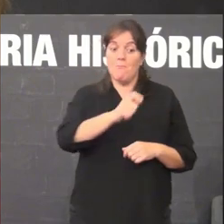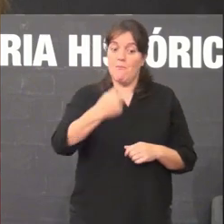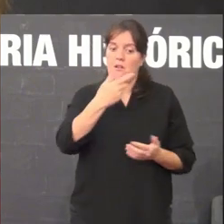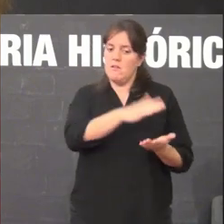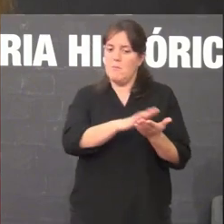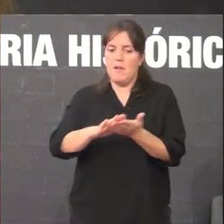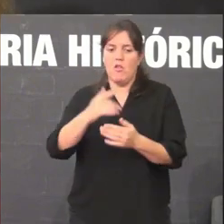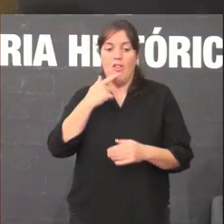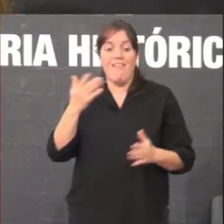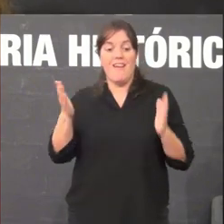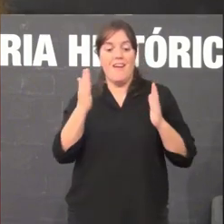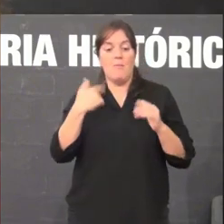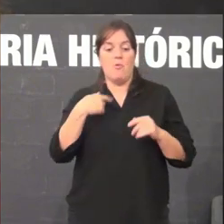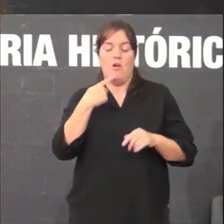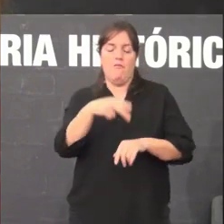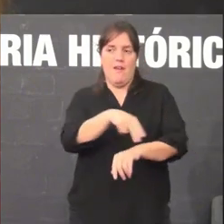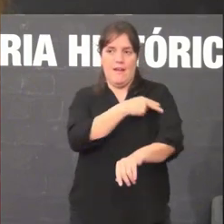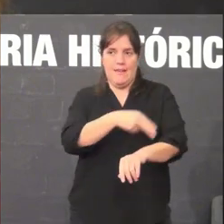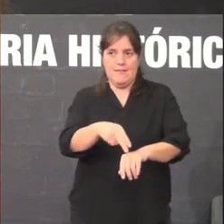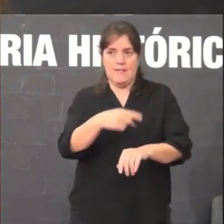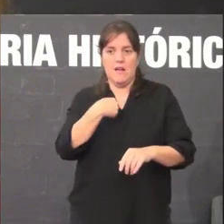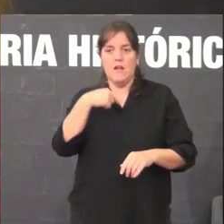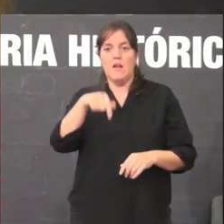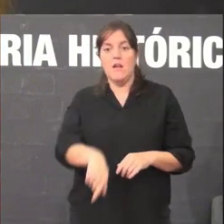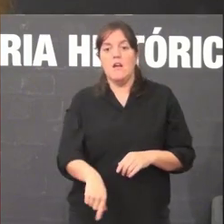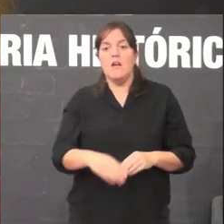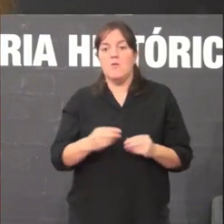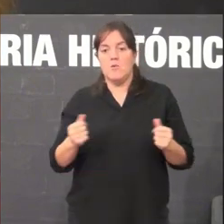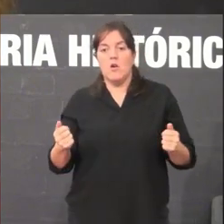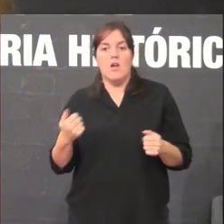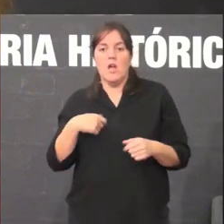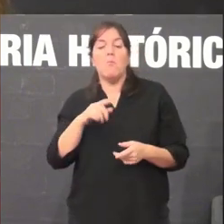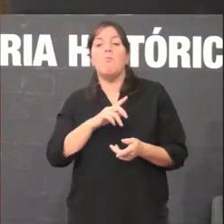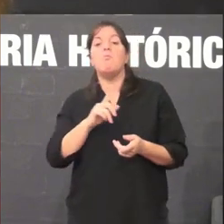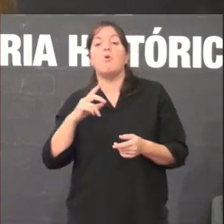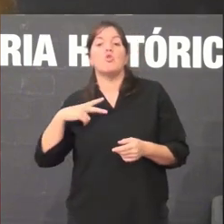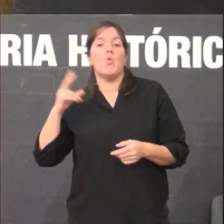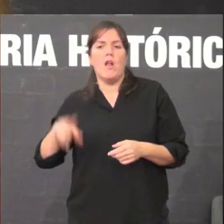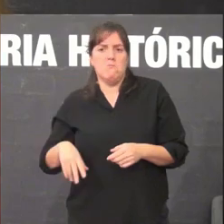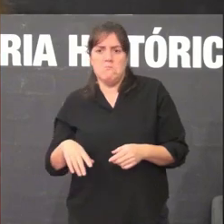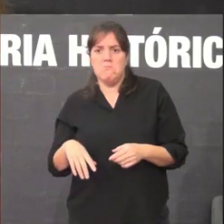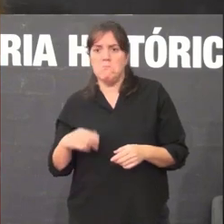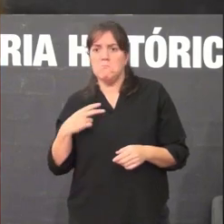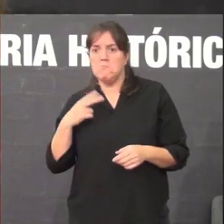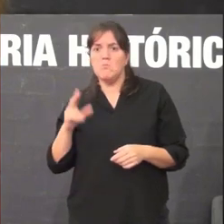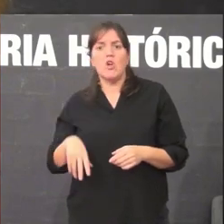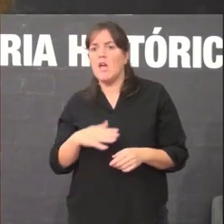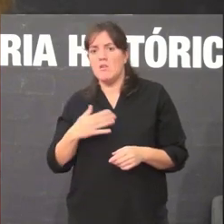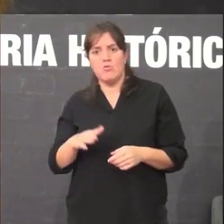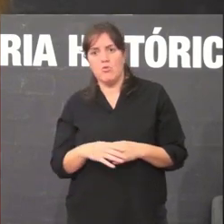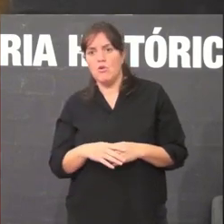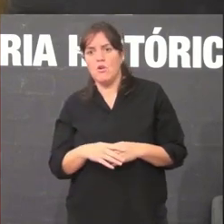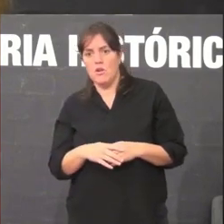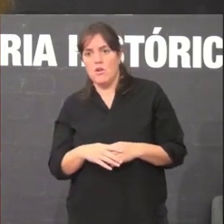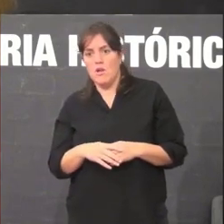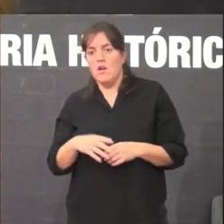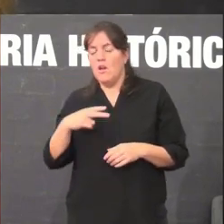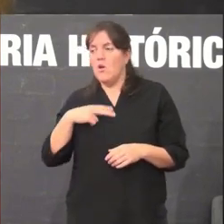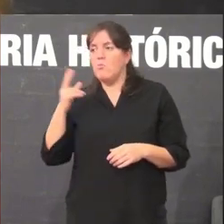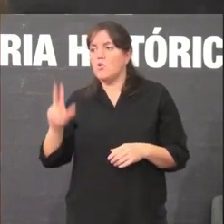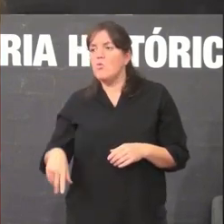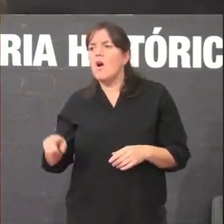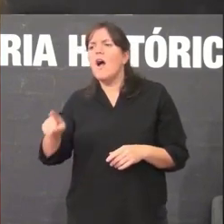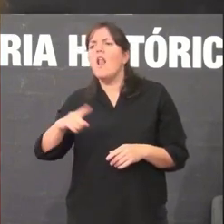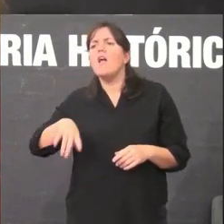franquista. E em Portugal? Bom, em Portugal discute-se neste momento se aquilo que